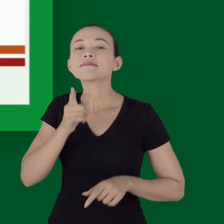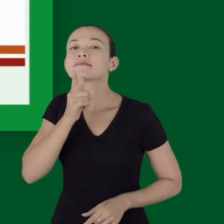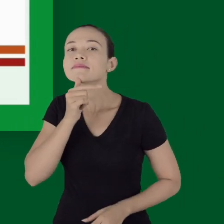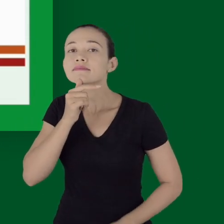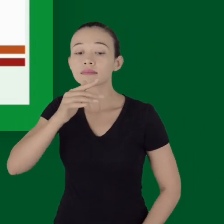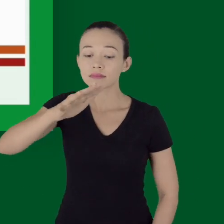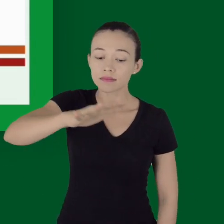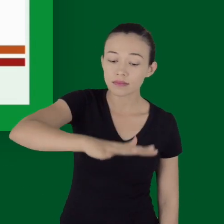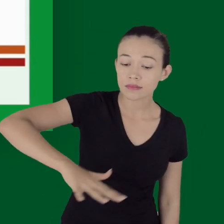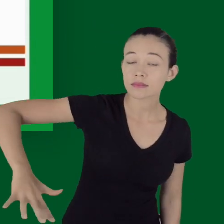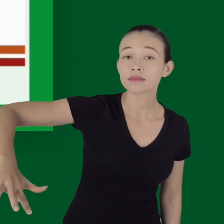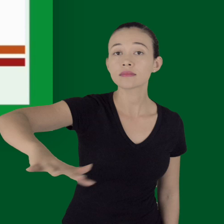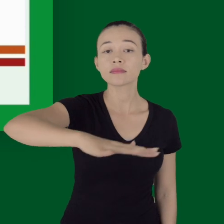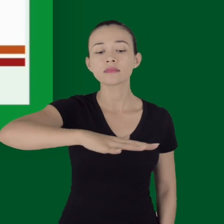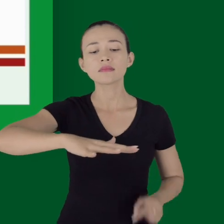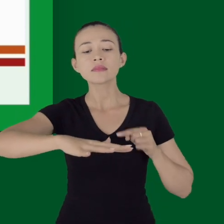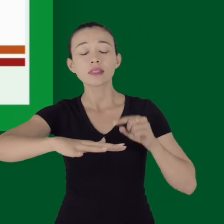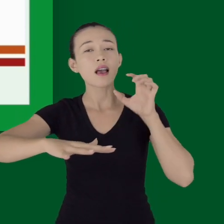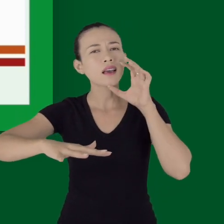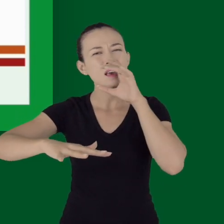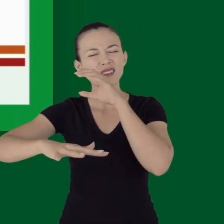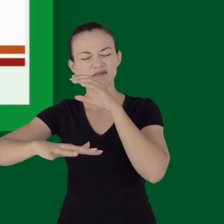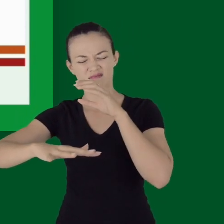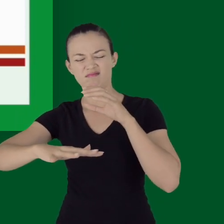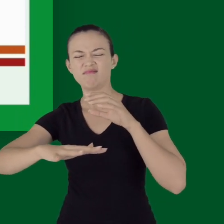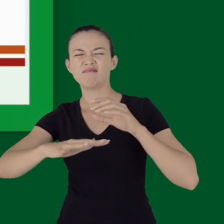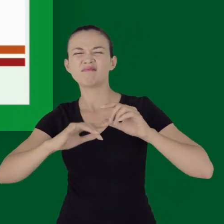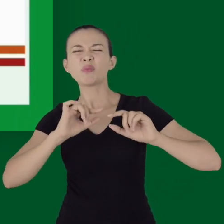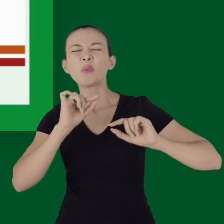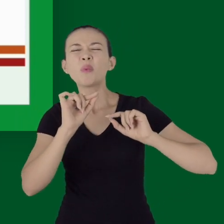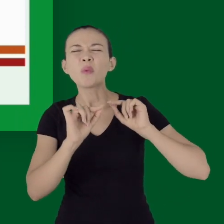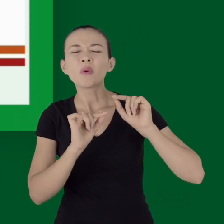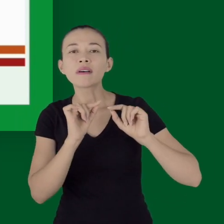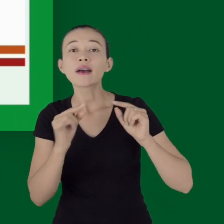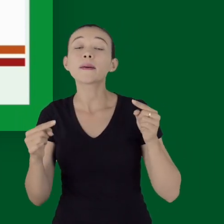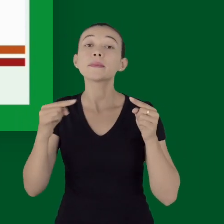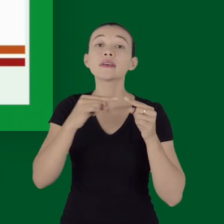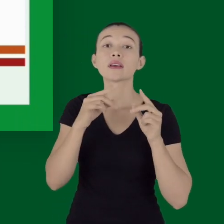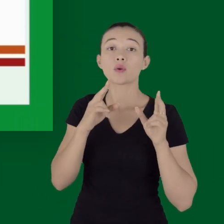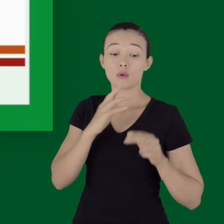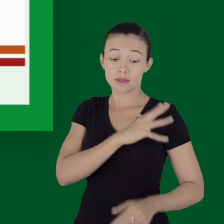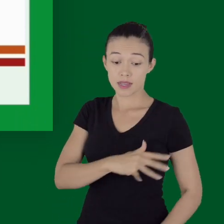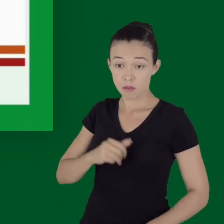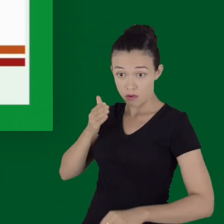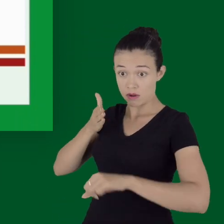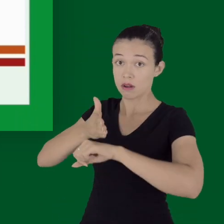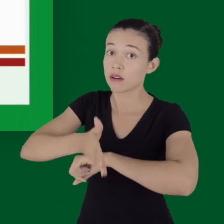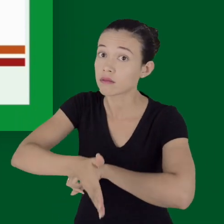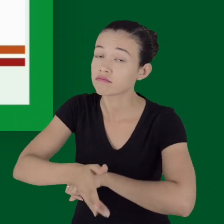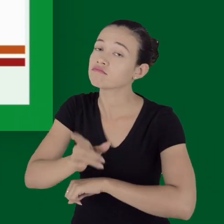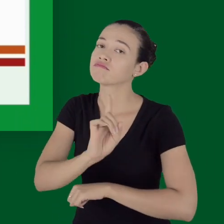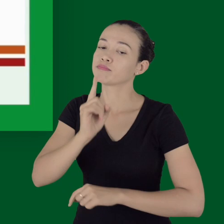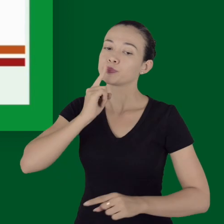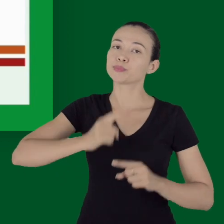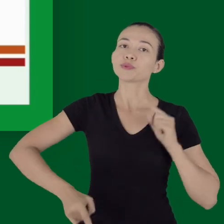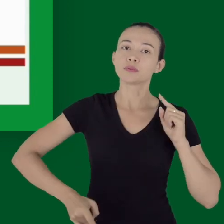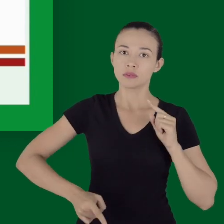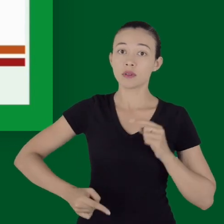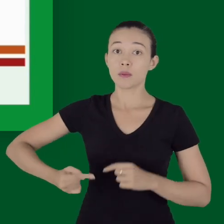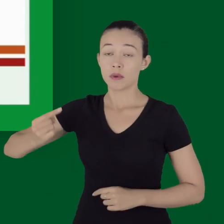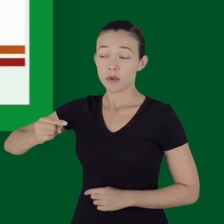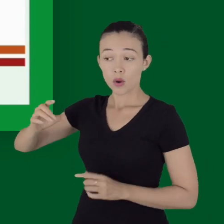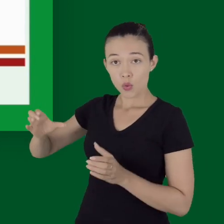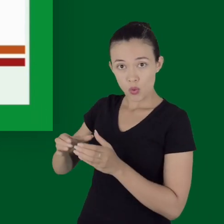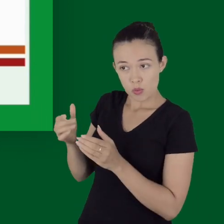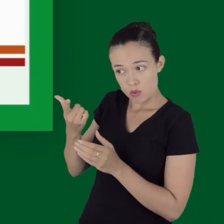zona quente, né? Nós, do SAMU, a gente não consegue intervir nesses locais dentro da água, né? A gente precisa, primeiro, que esse paciente